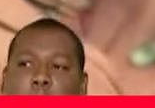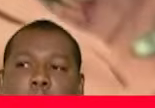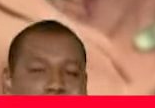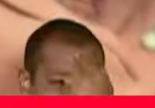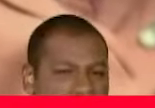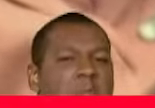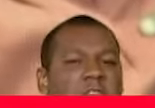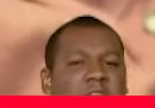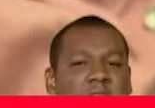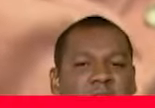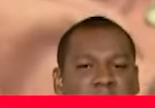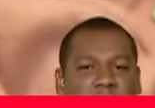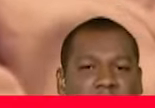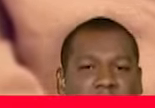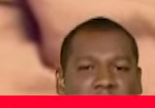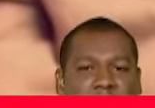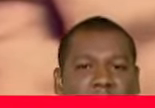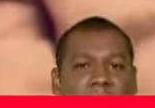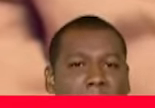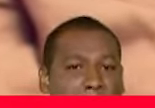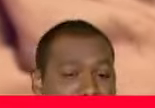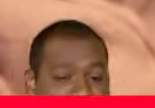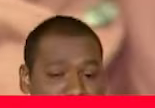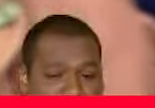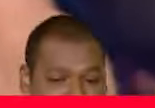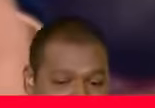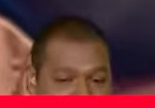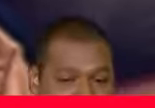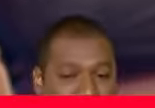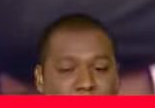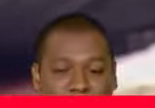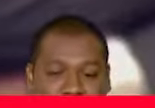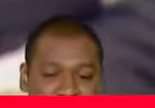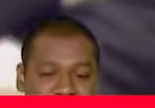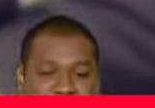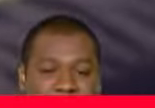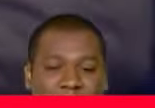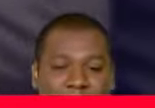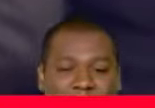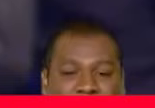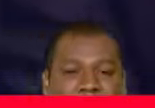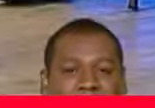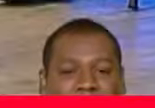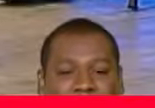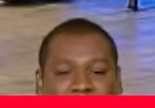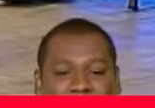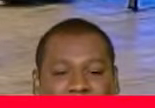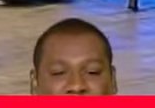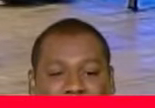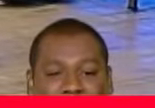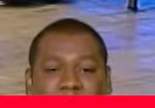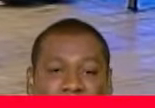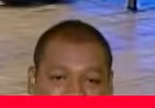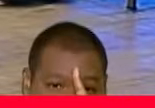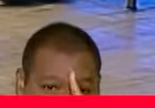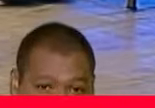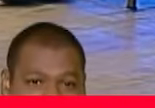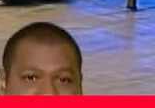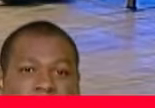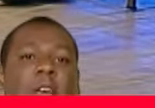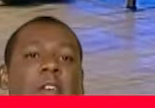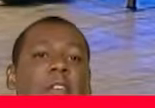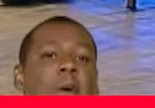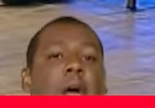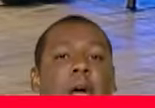que costuma, perto das eleições, colocar guia, sarjeta, poste, como